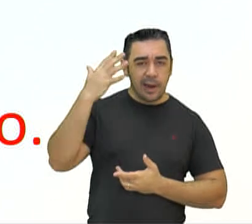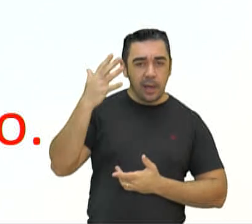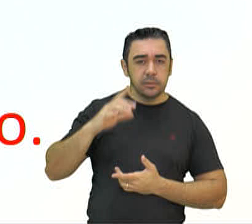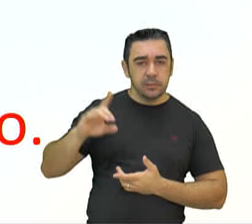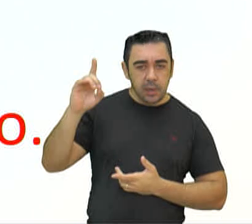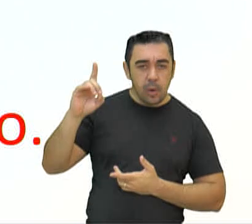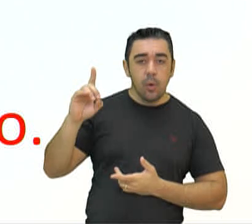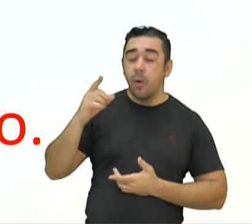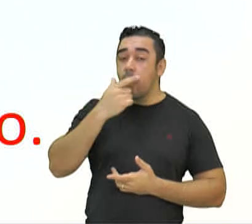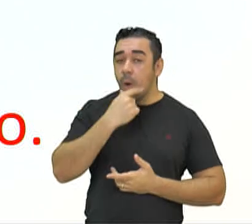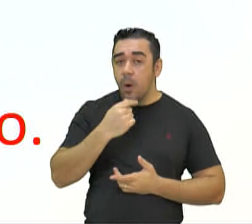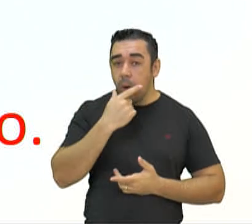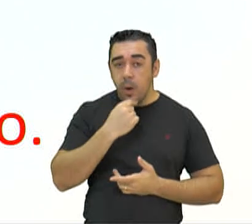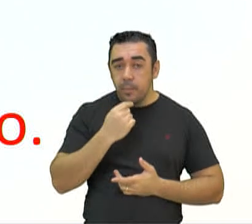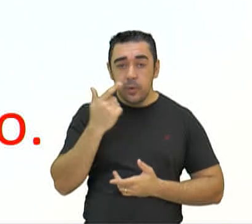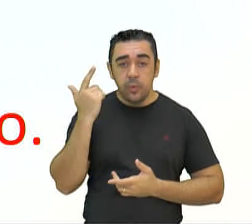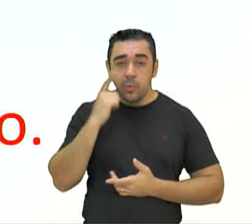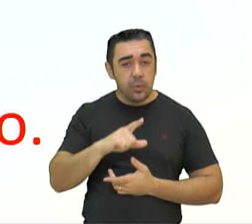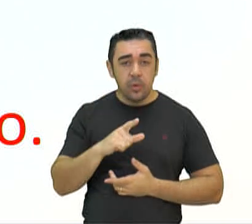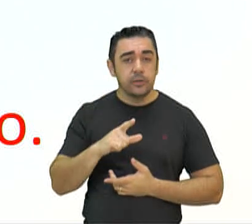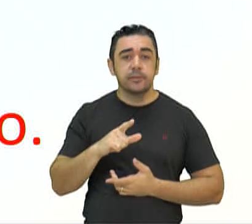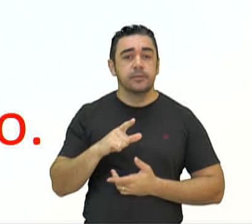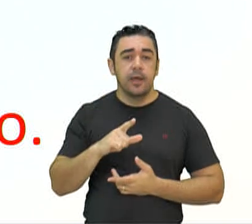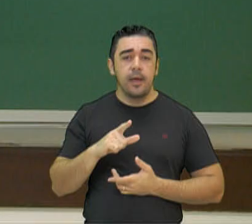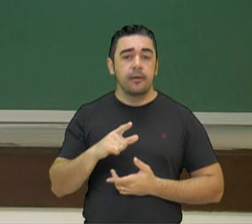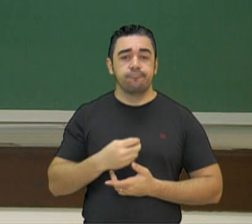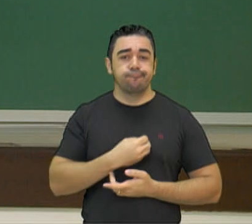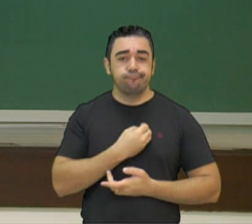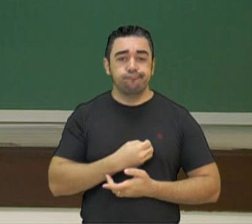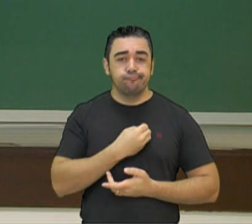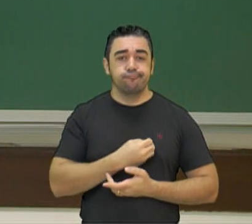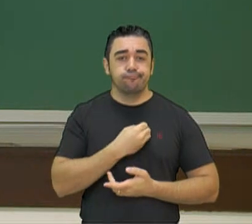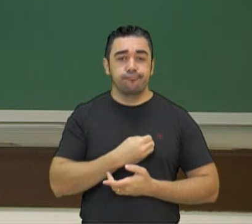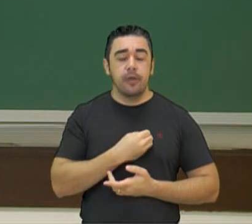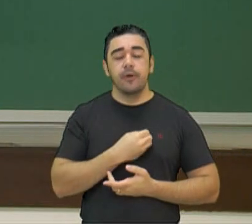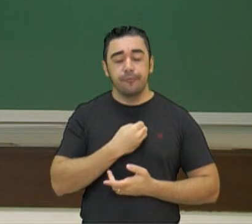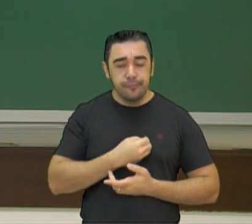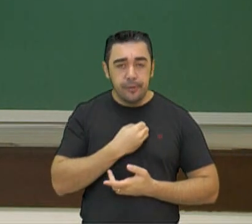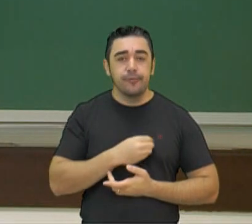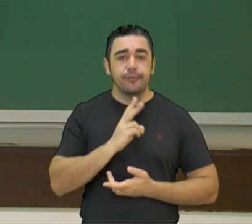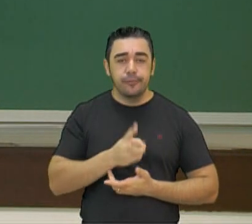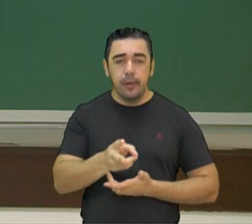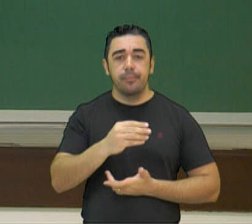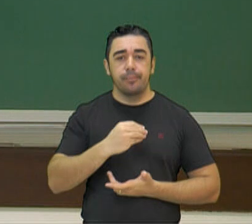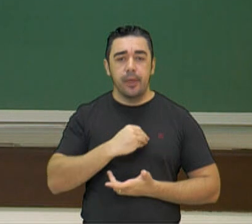graça, o homem estaria condenado a viver no pecado.